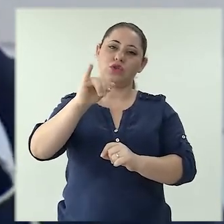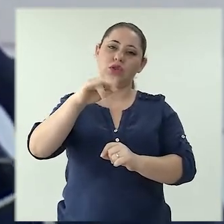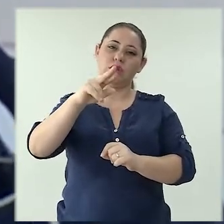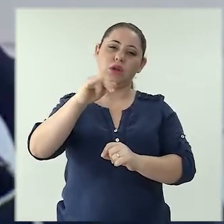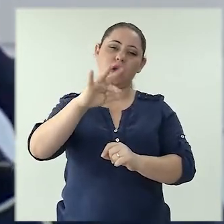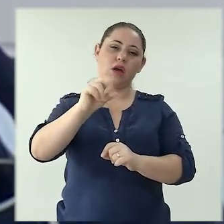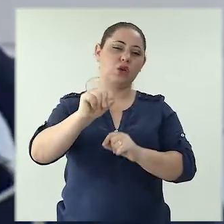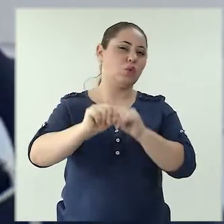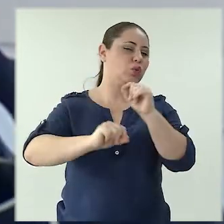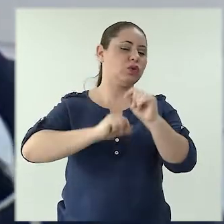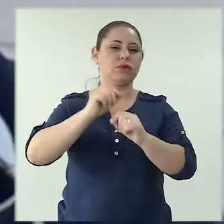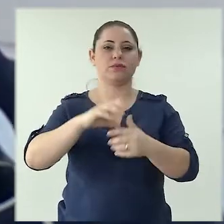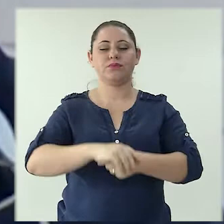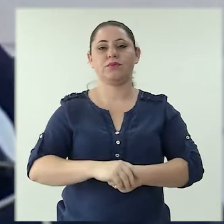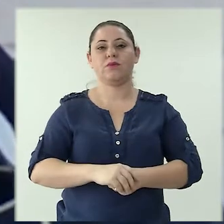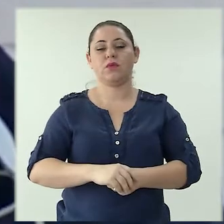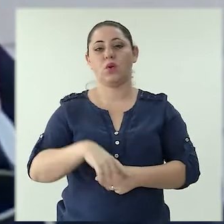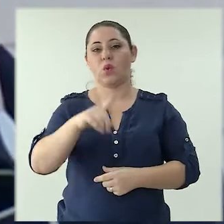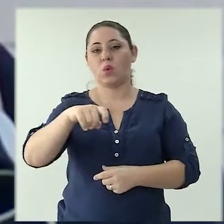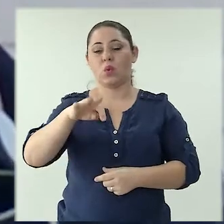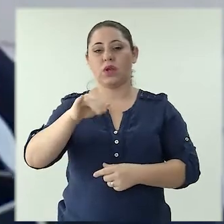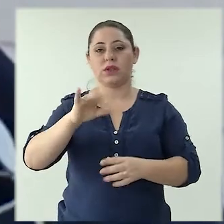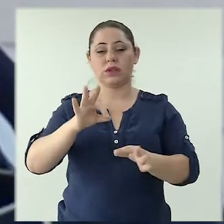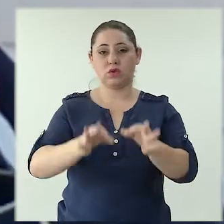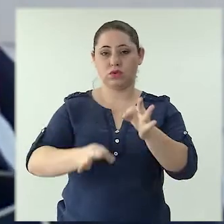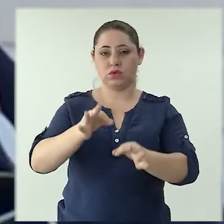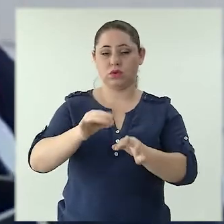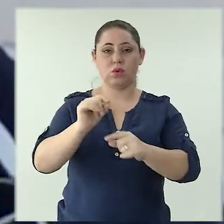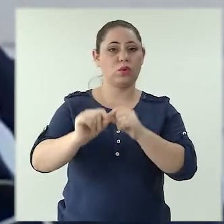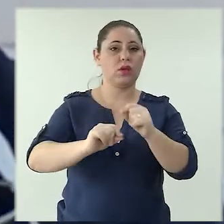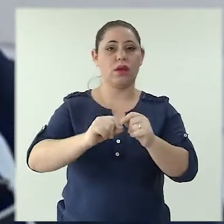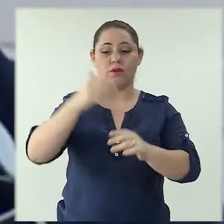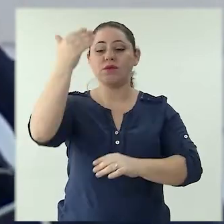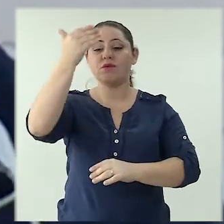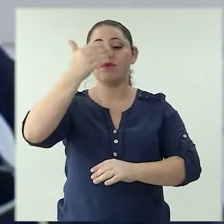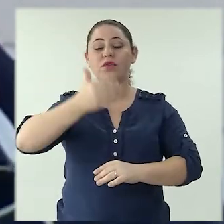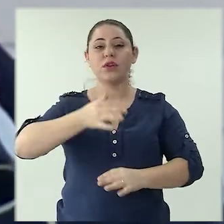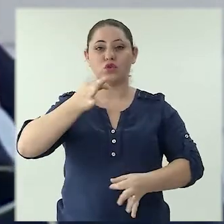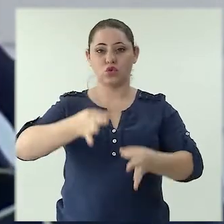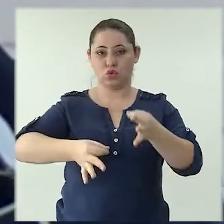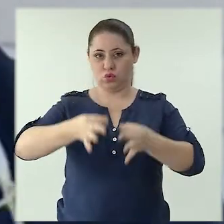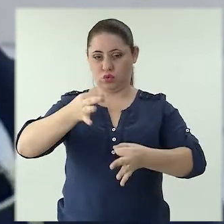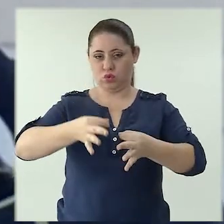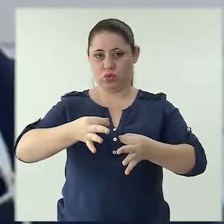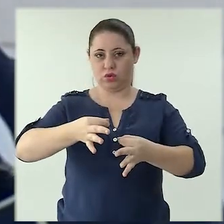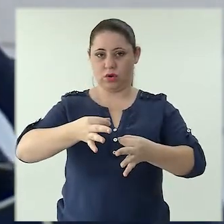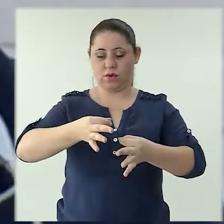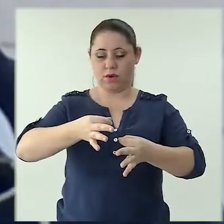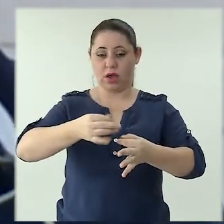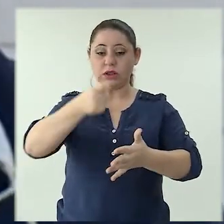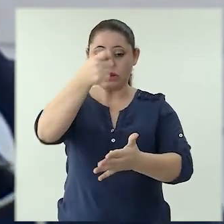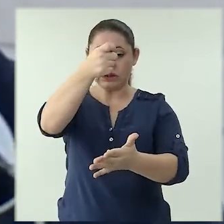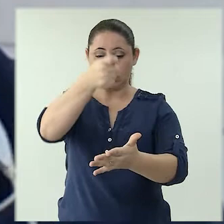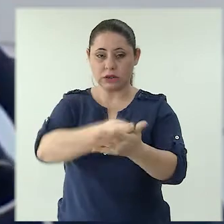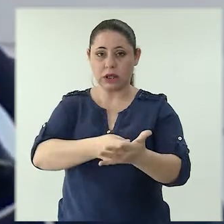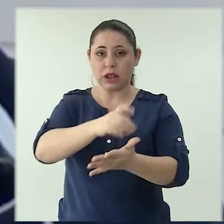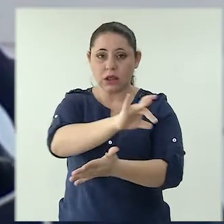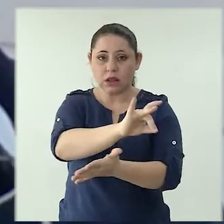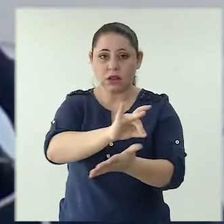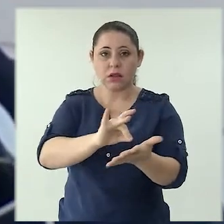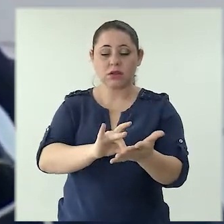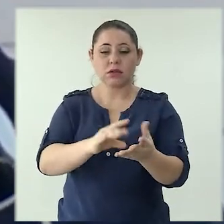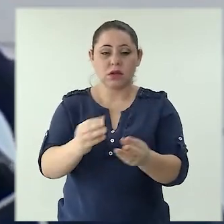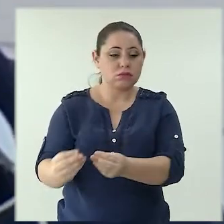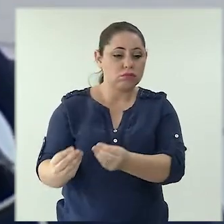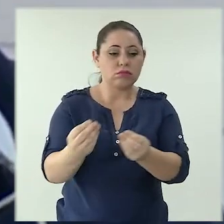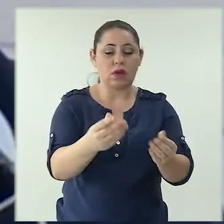O uso capião judicial, a gente busca a aquisição da propriedade perante um juiz, o judiciário vai, então, decretar